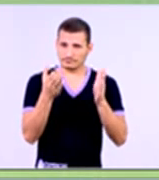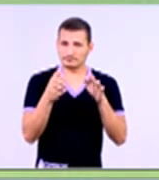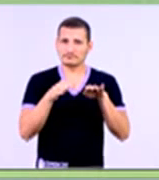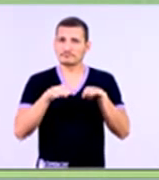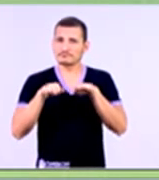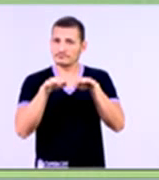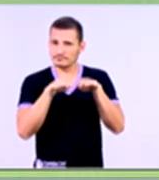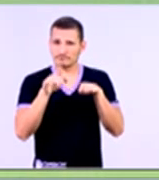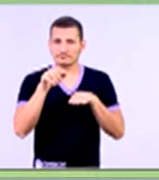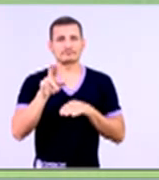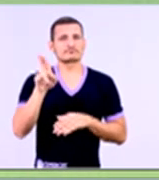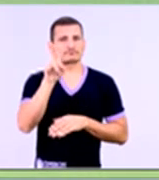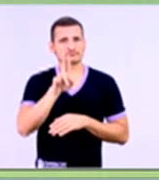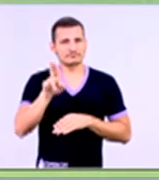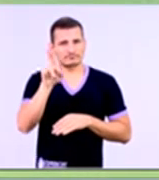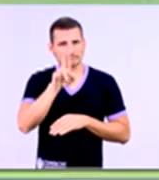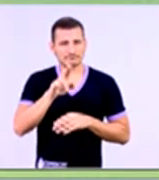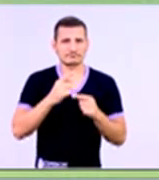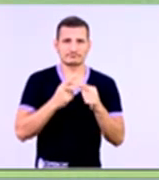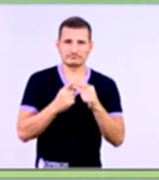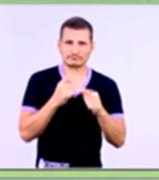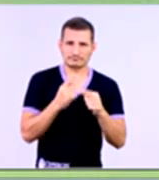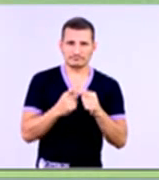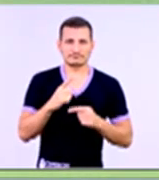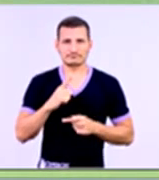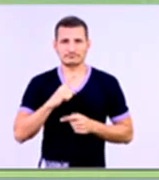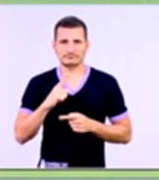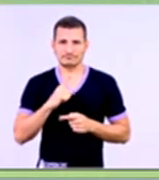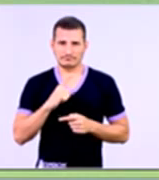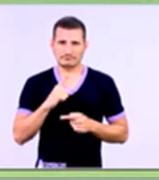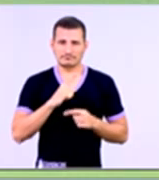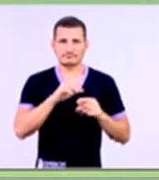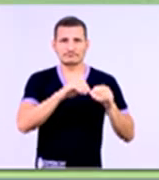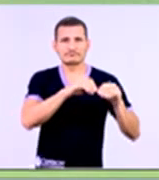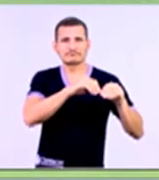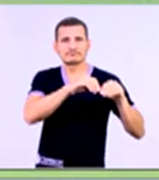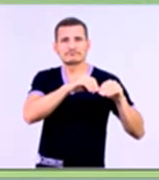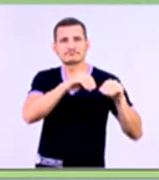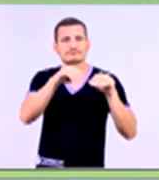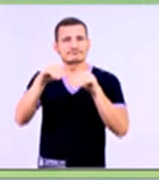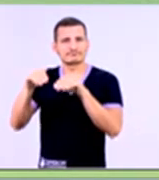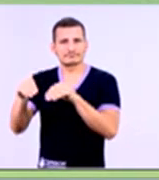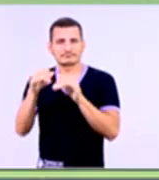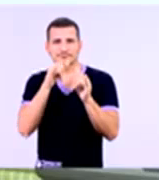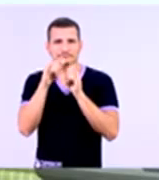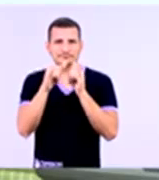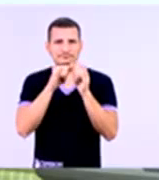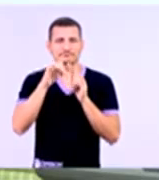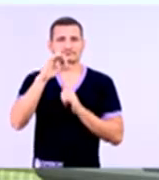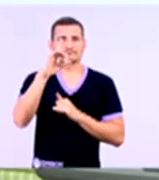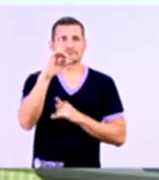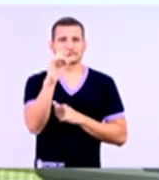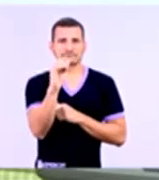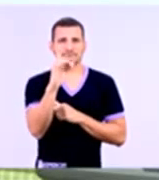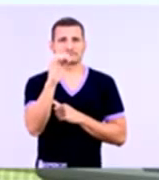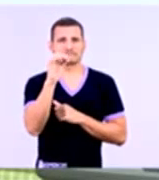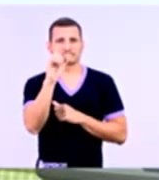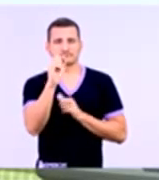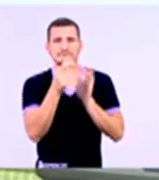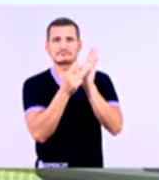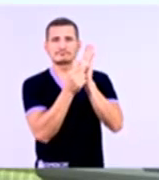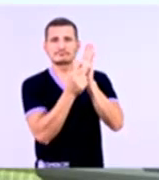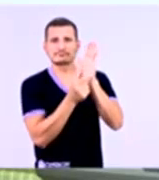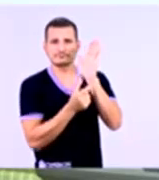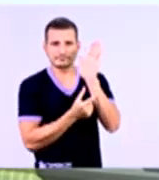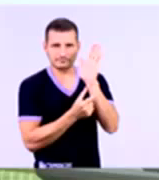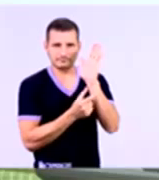dia muito utilizado por ter uma transferência de informação de dados muito mais facilitada e muito mais